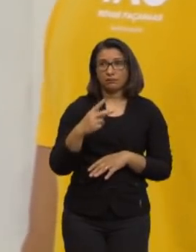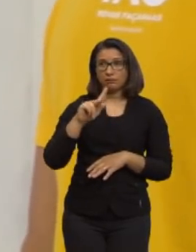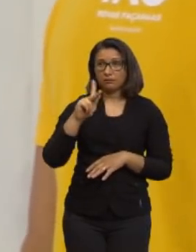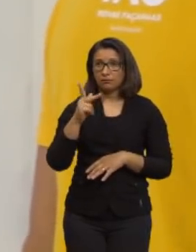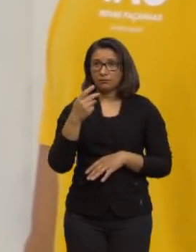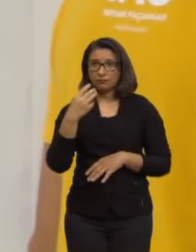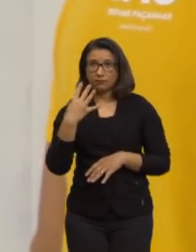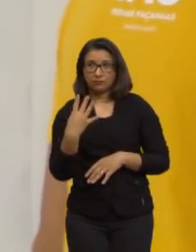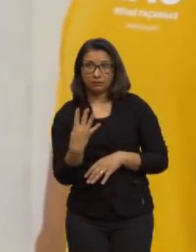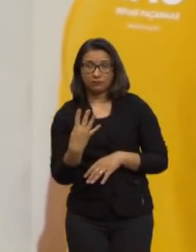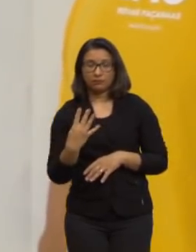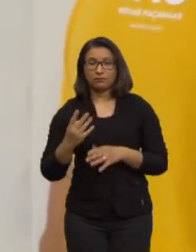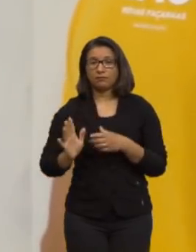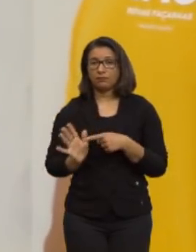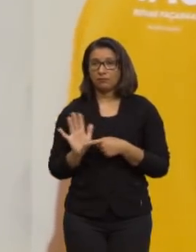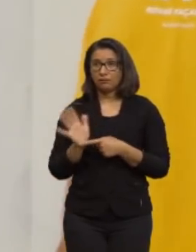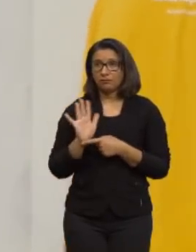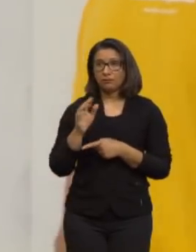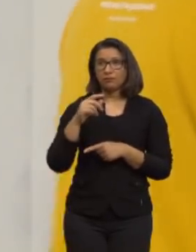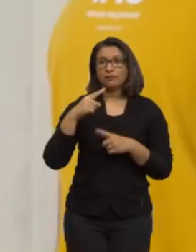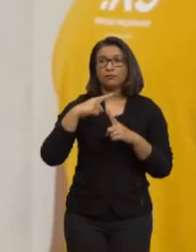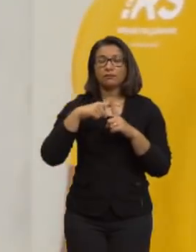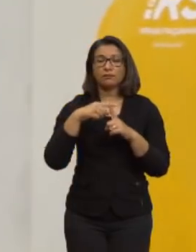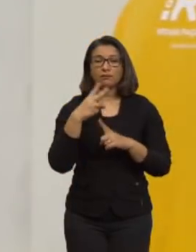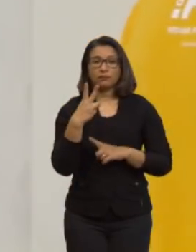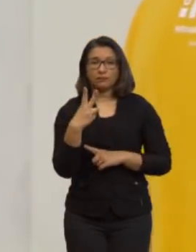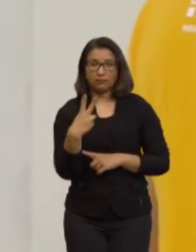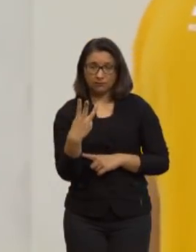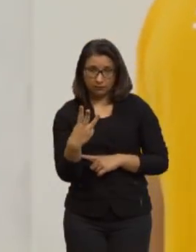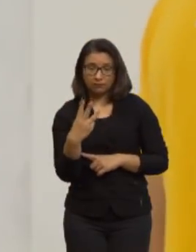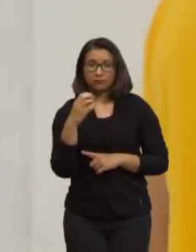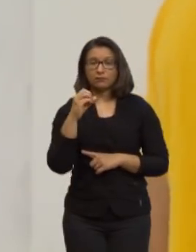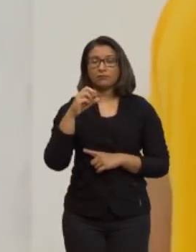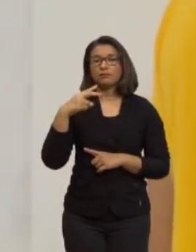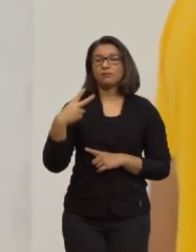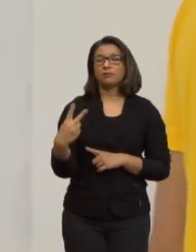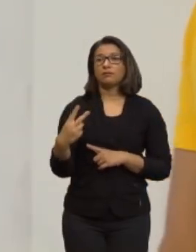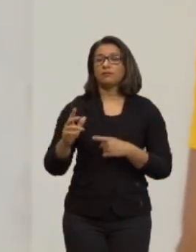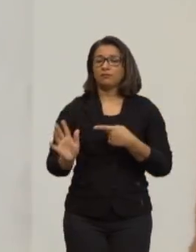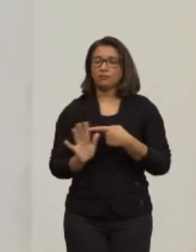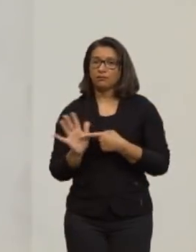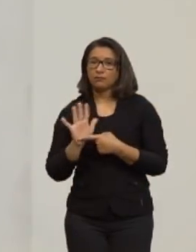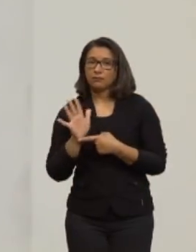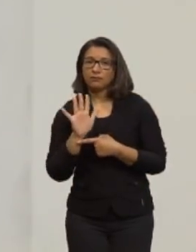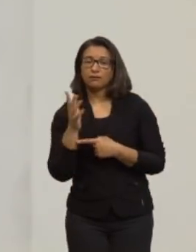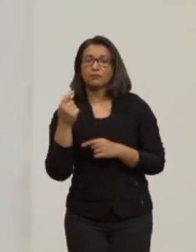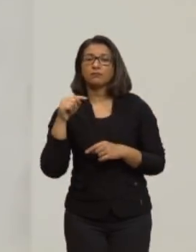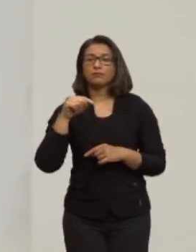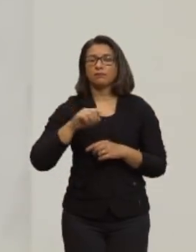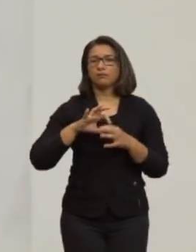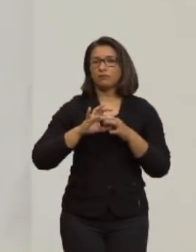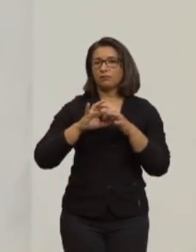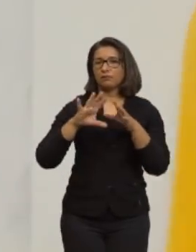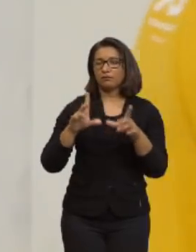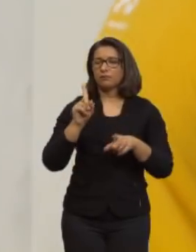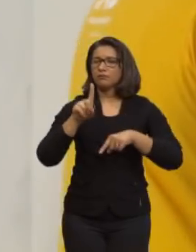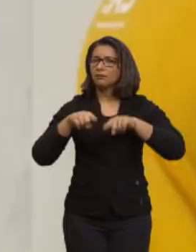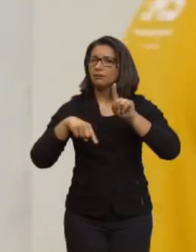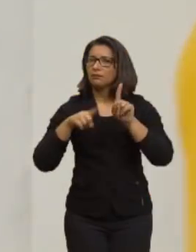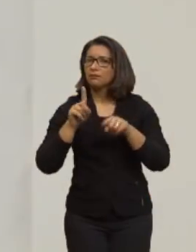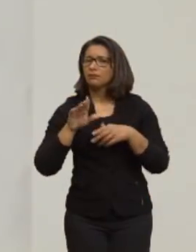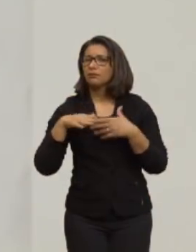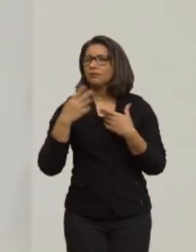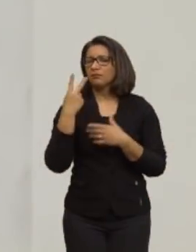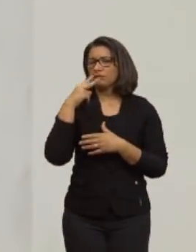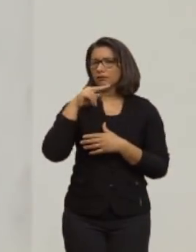+ 3 h2 gasoso e isso vai me liberar uma entalpia